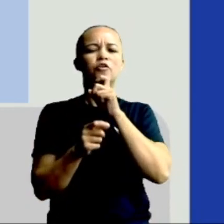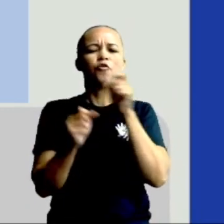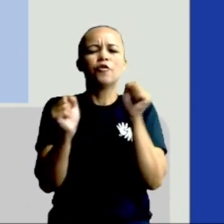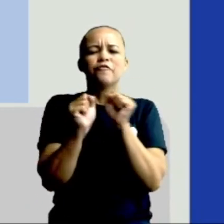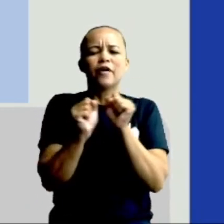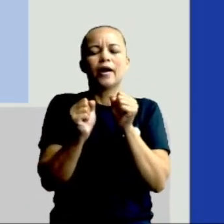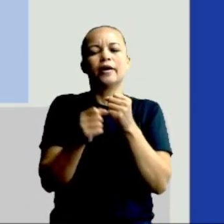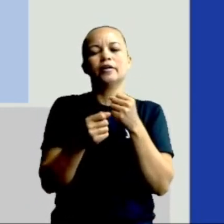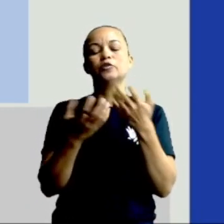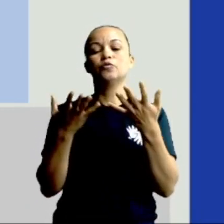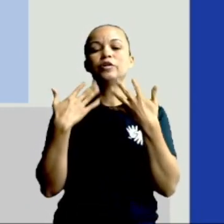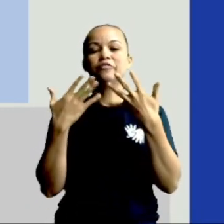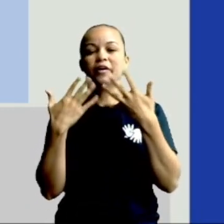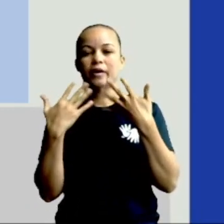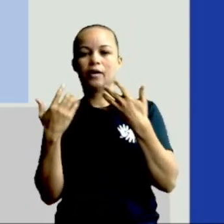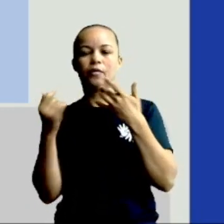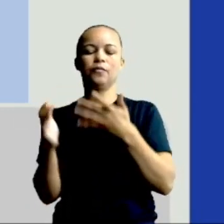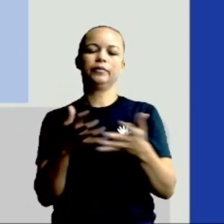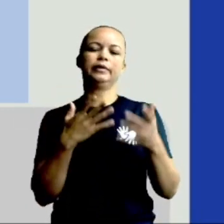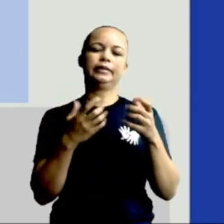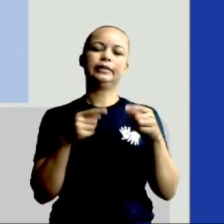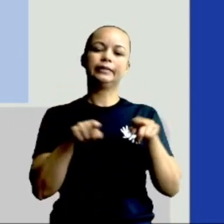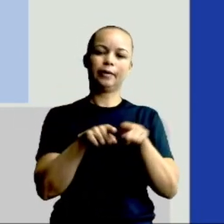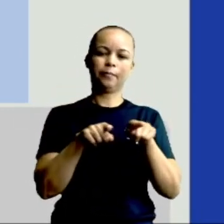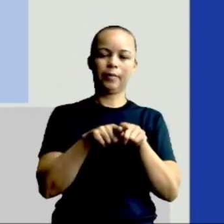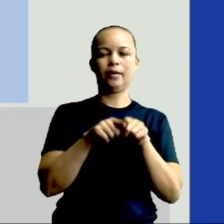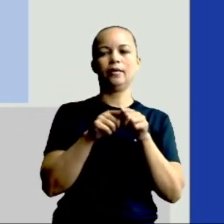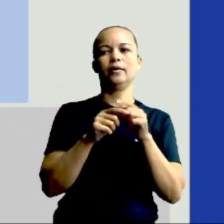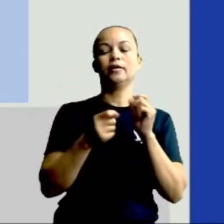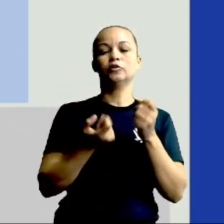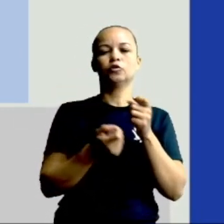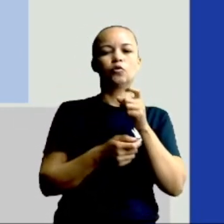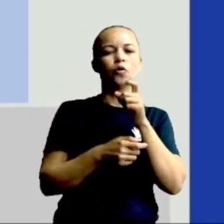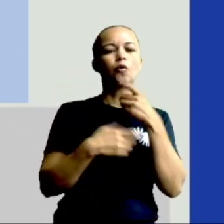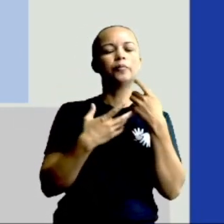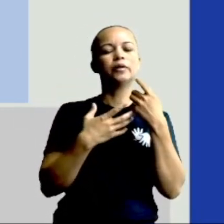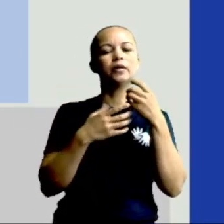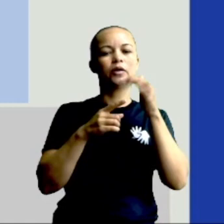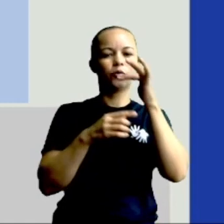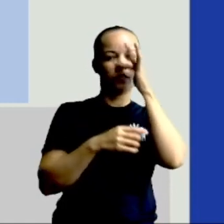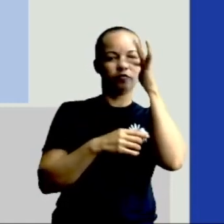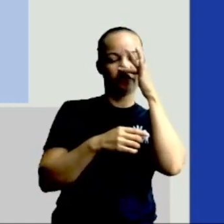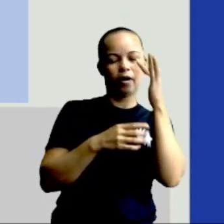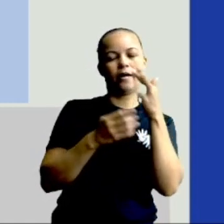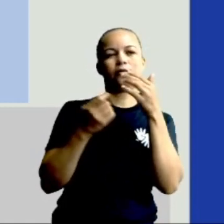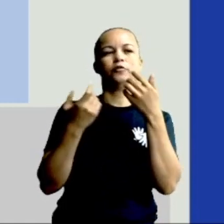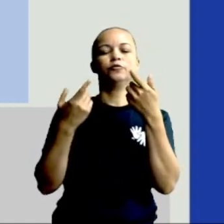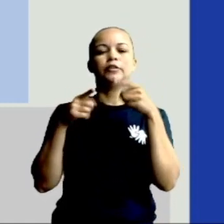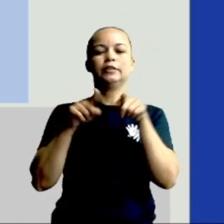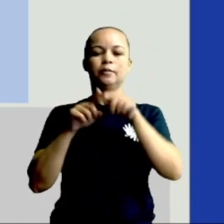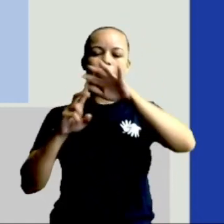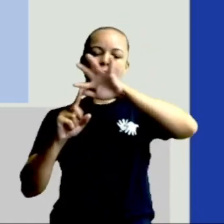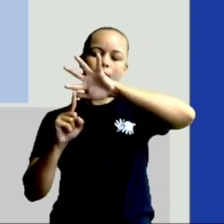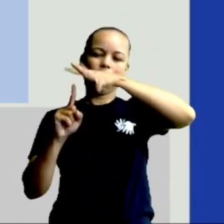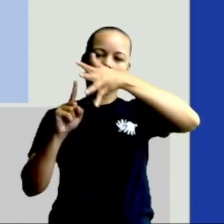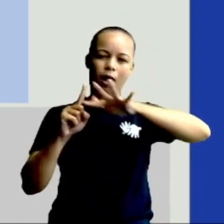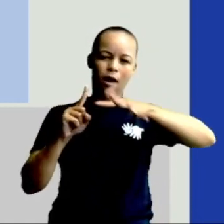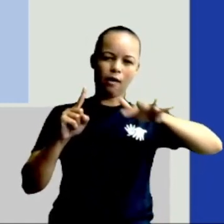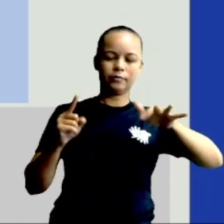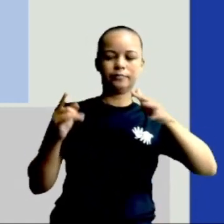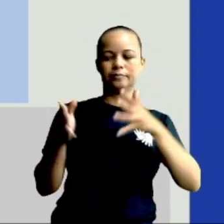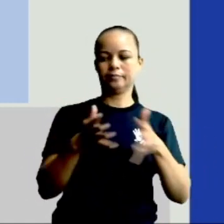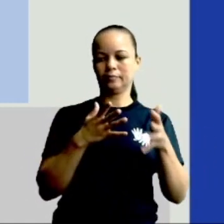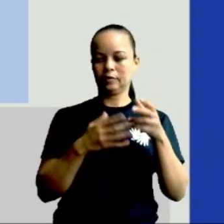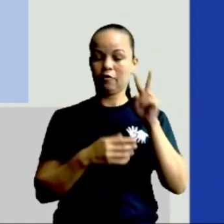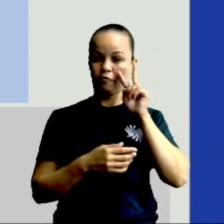solstício, e equinócio, de outono e primavera. Vimos um vídeo, né, explicando um pouco sobre como acontece o movimento de translação.